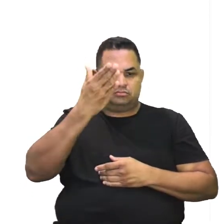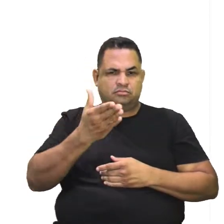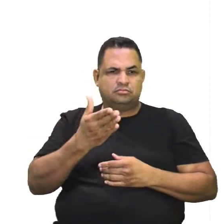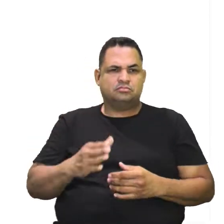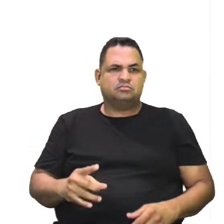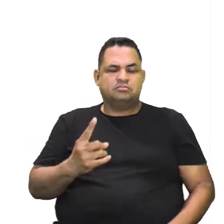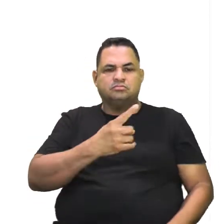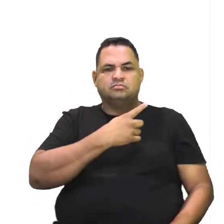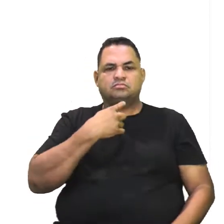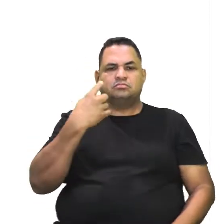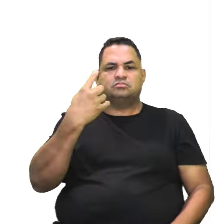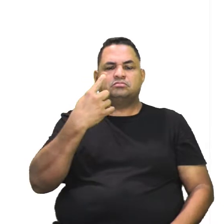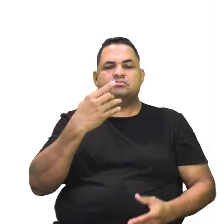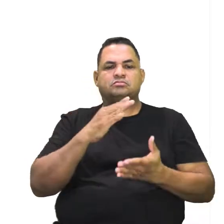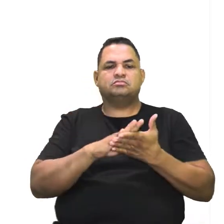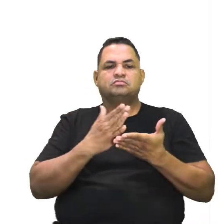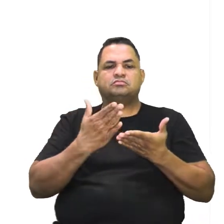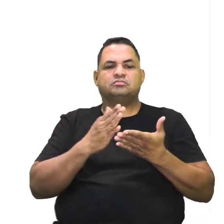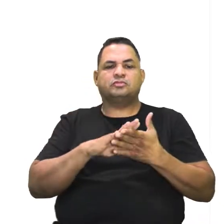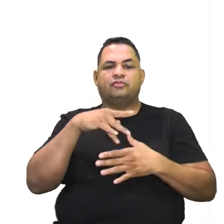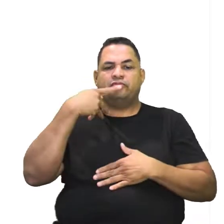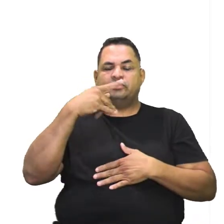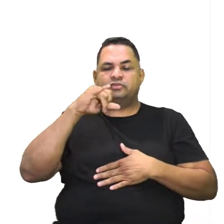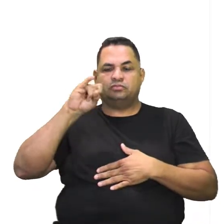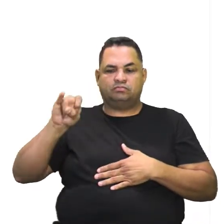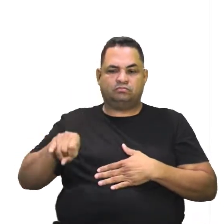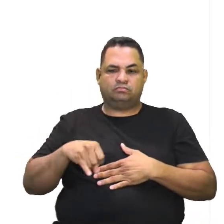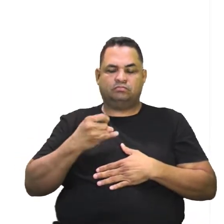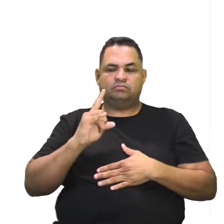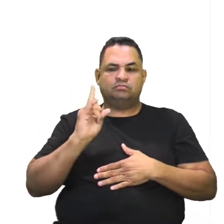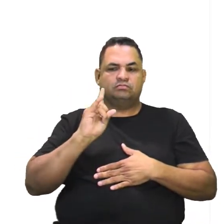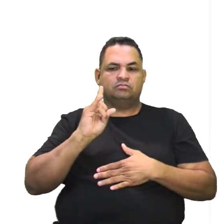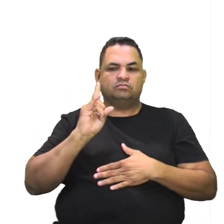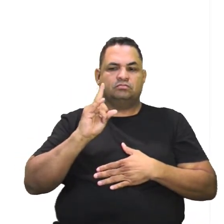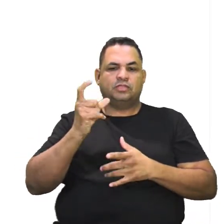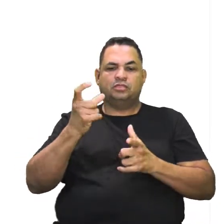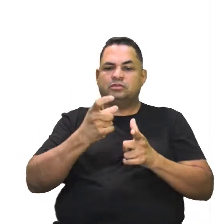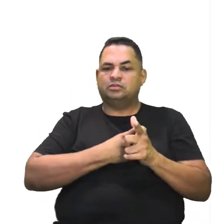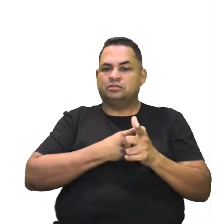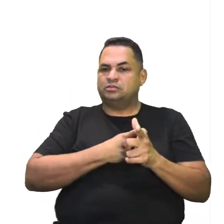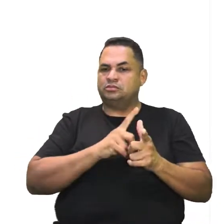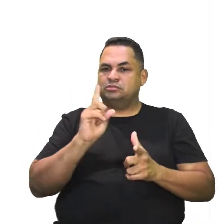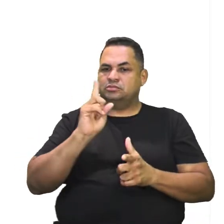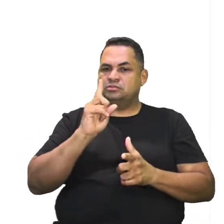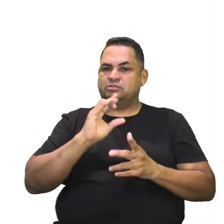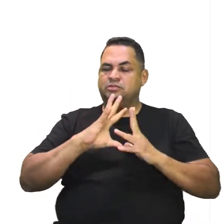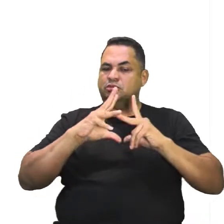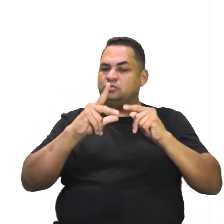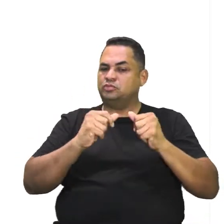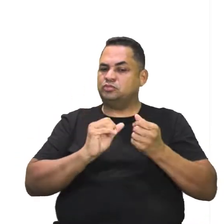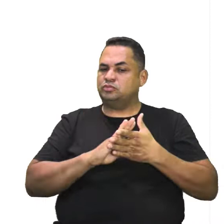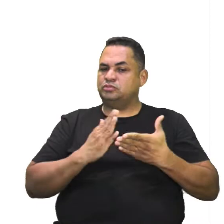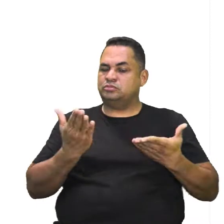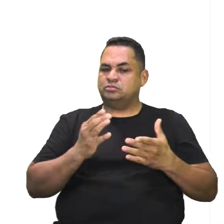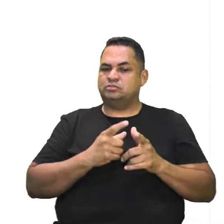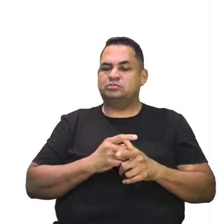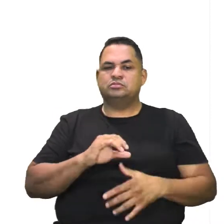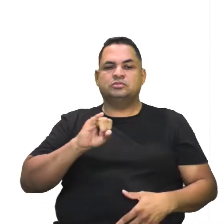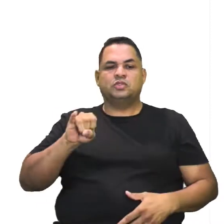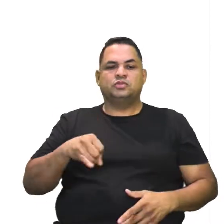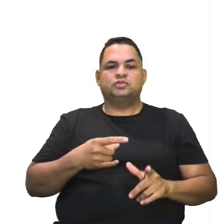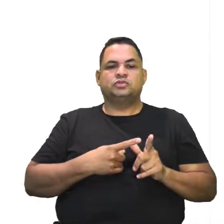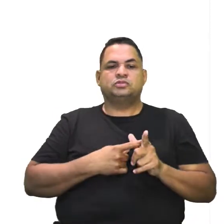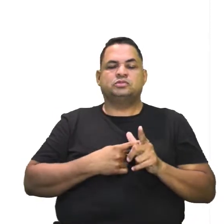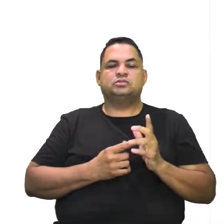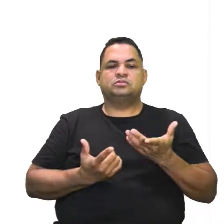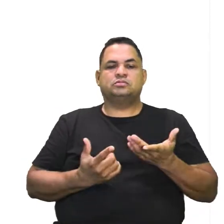gráfico aqui, nós estamos simulando somente os juros, tá? Não está a dívida do cidadão, não está o montante. Sim, é o juro que está sendo representado,